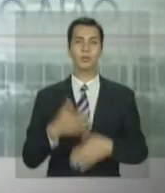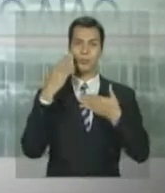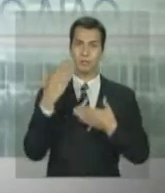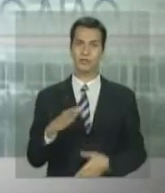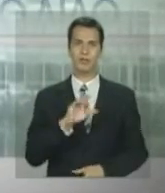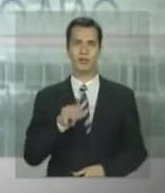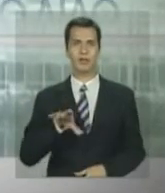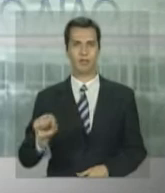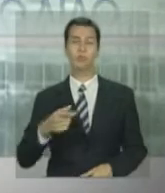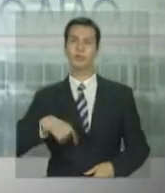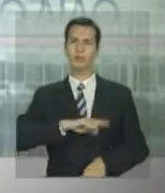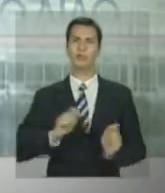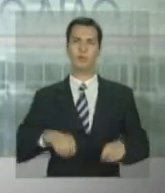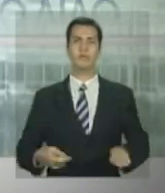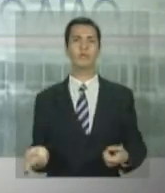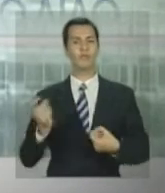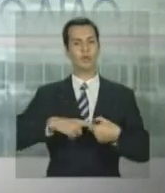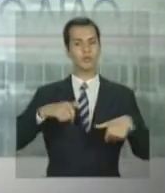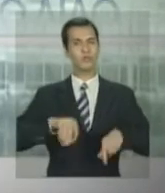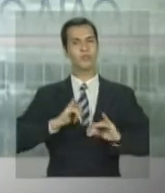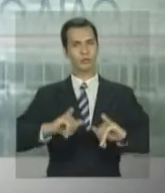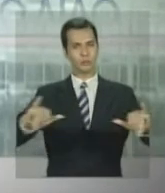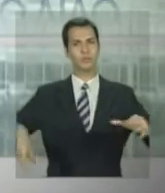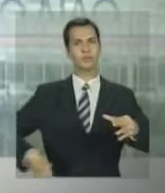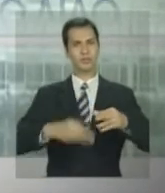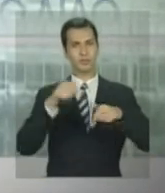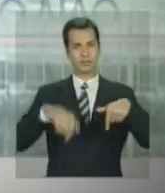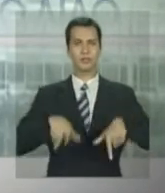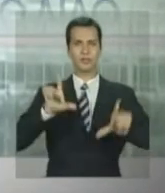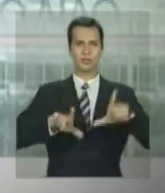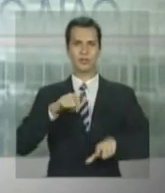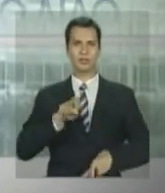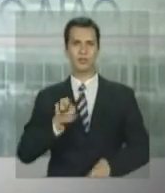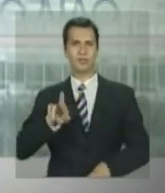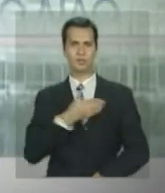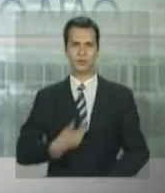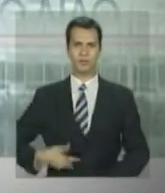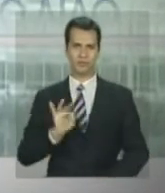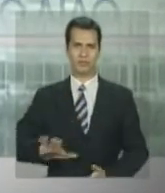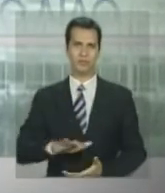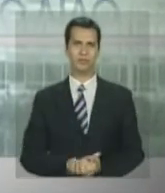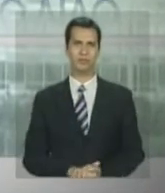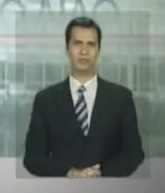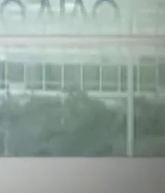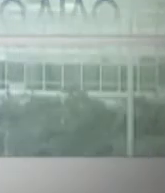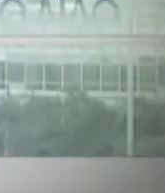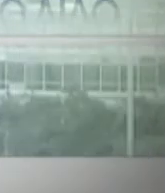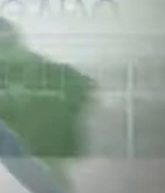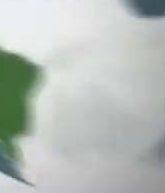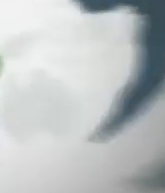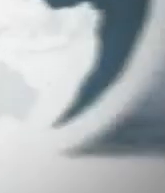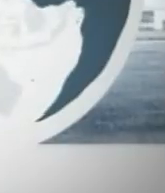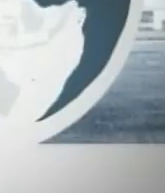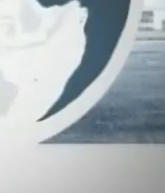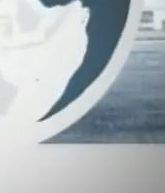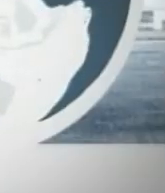Lembrando então que podemos voltar a qualquer momento com outras informações aqui na NBR, a TV do Governo Federal.